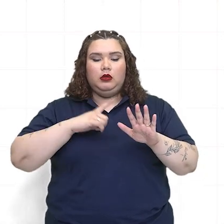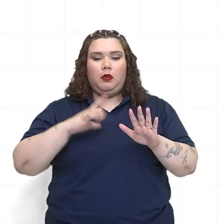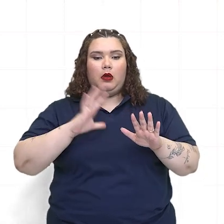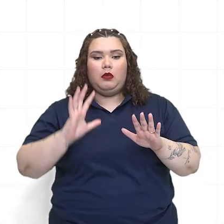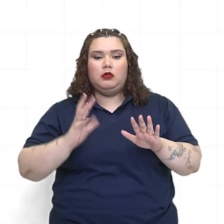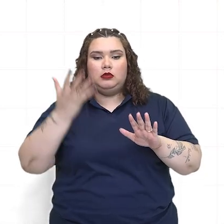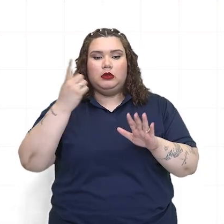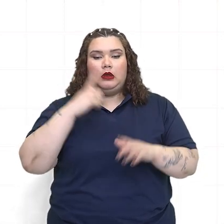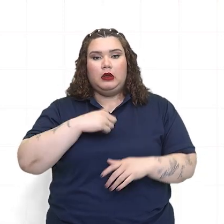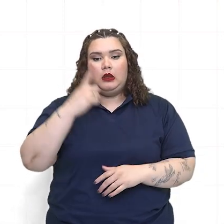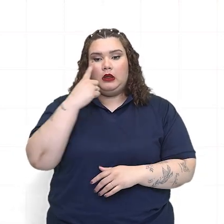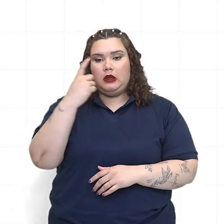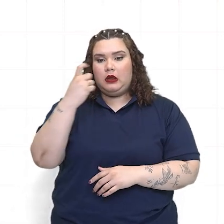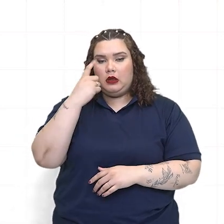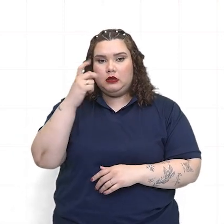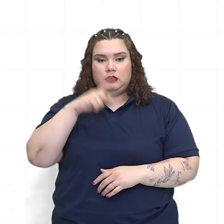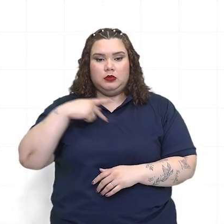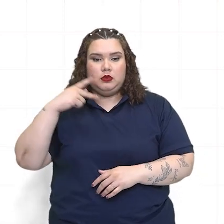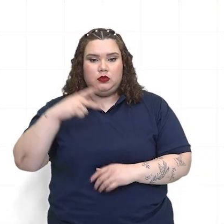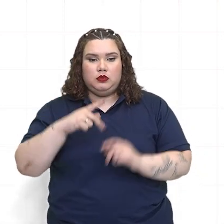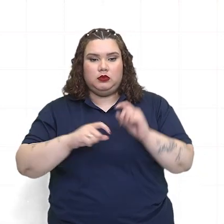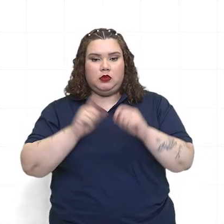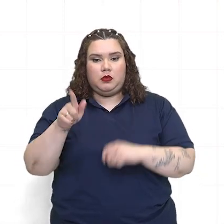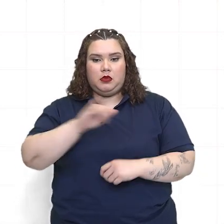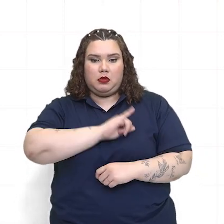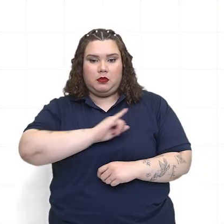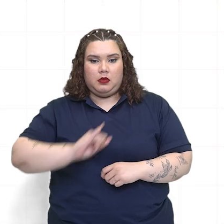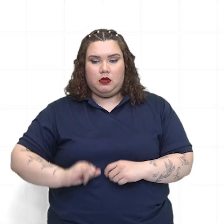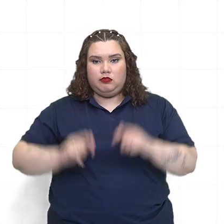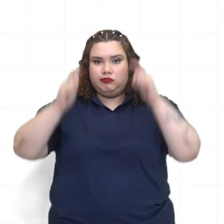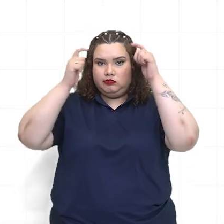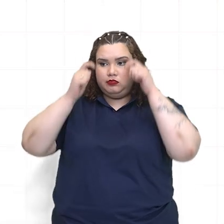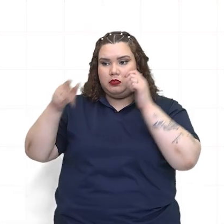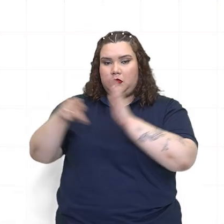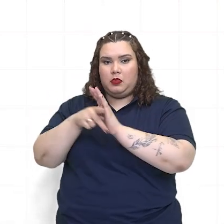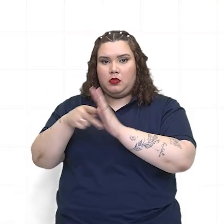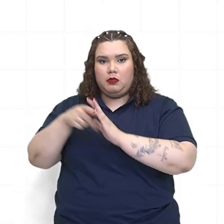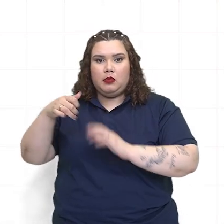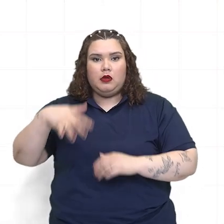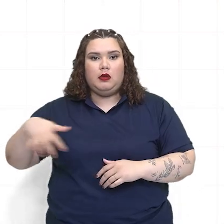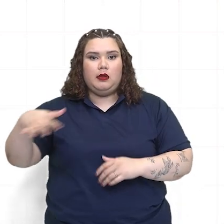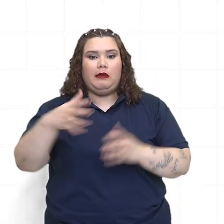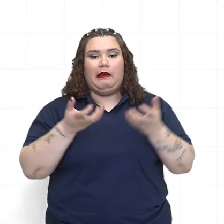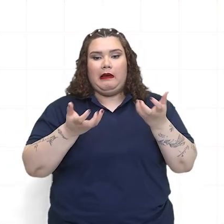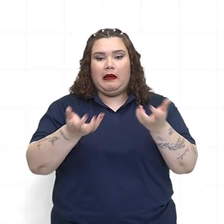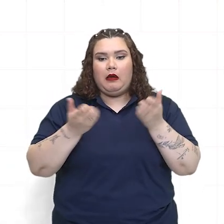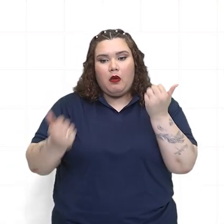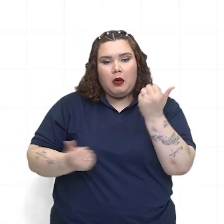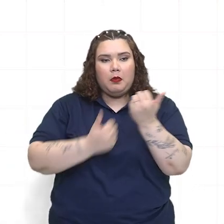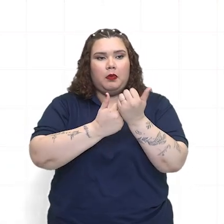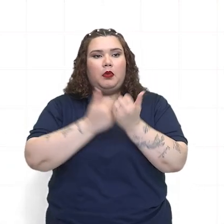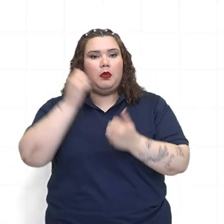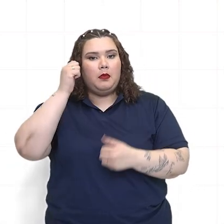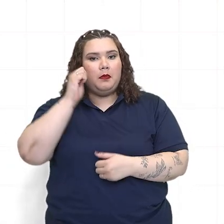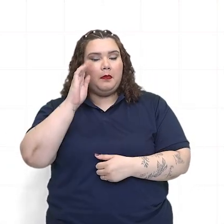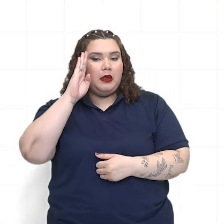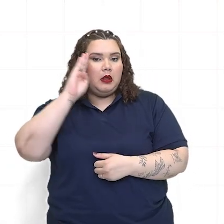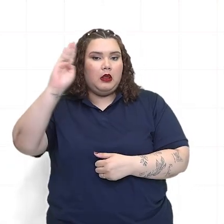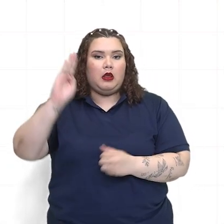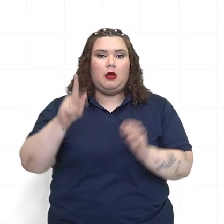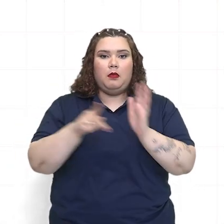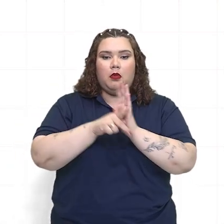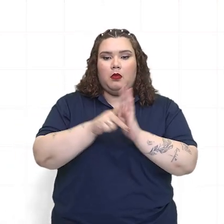então, um encontro de interesses políticos. O imperador bizantino desejava o apoio militar do